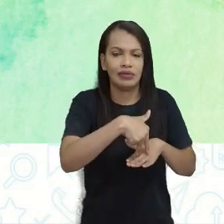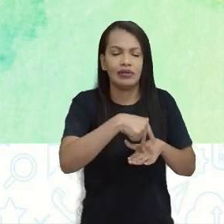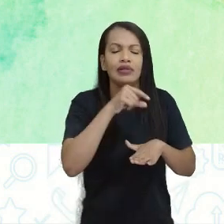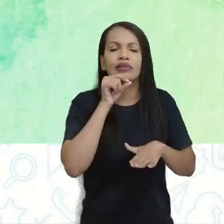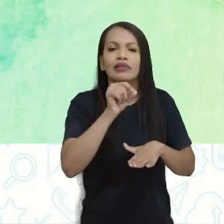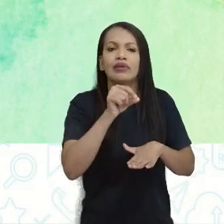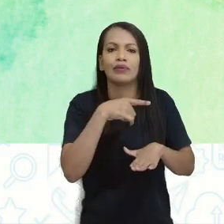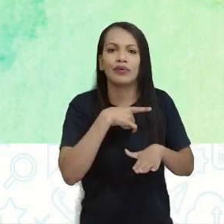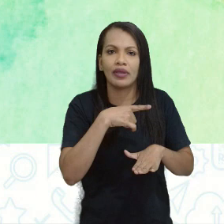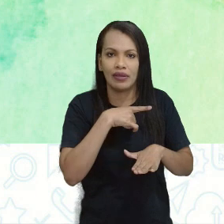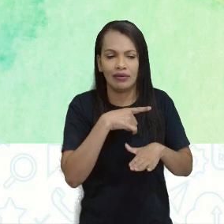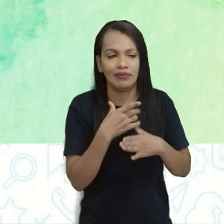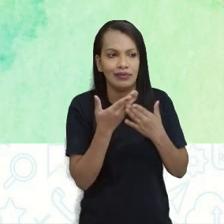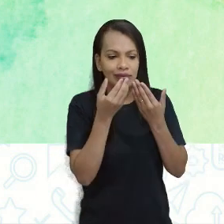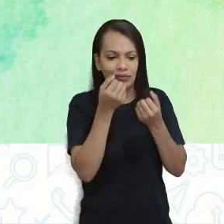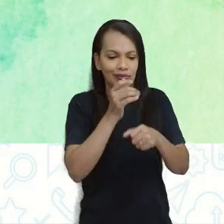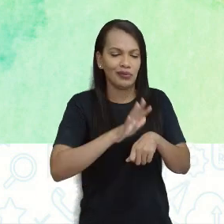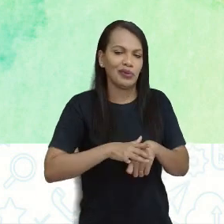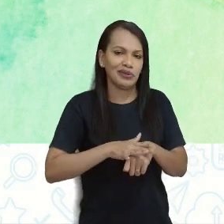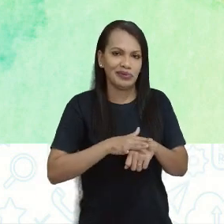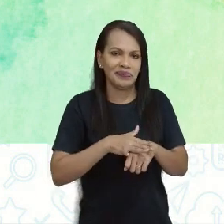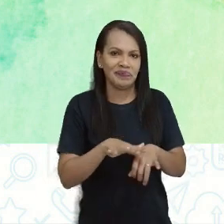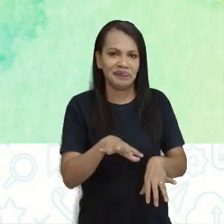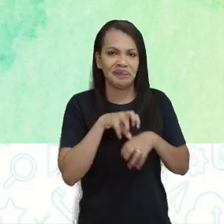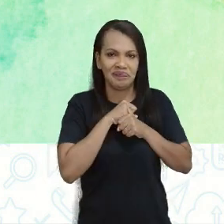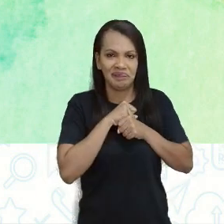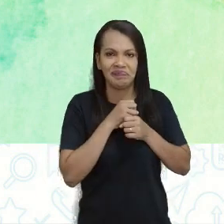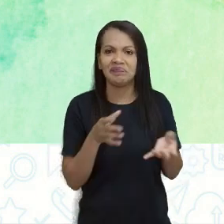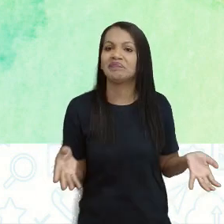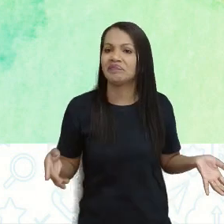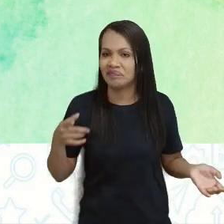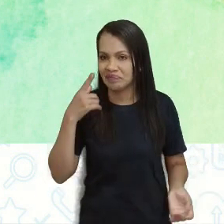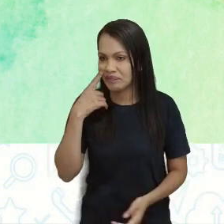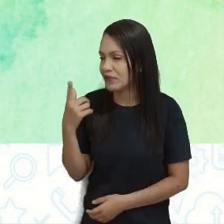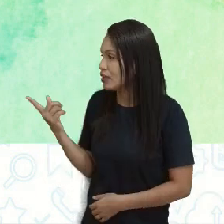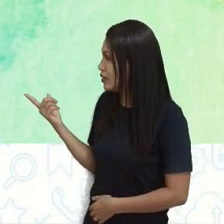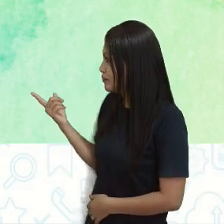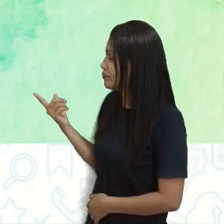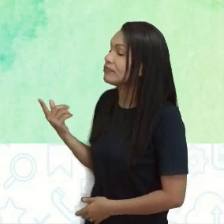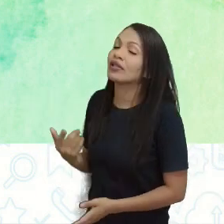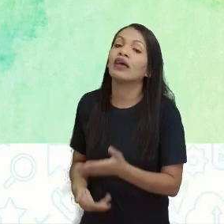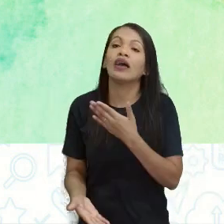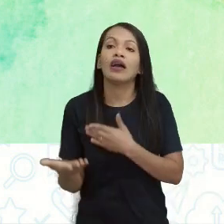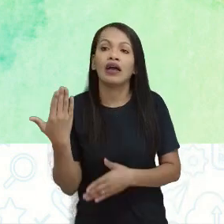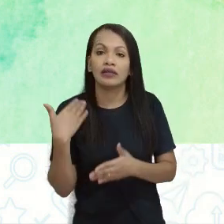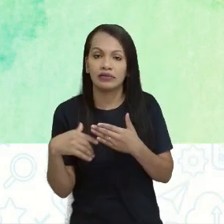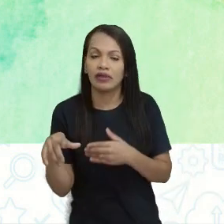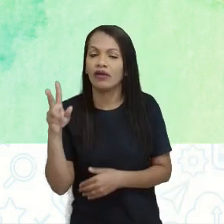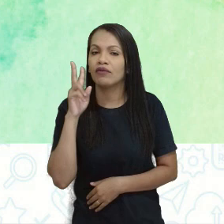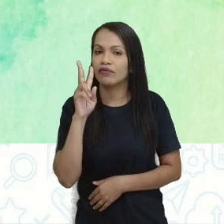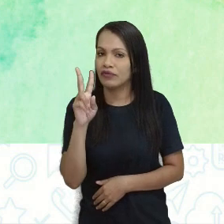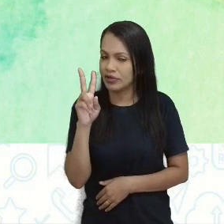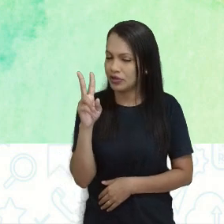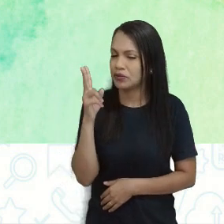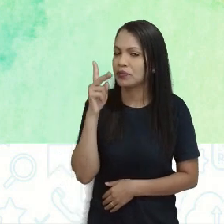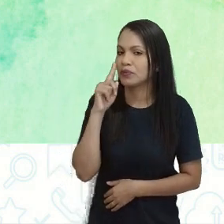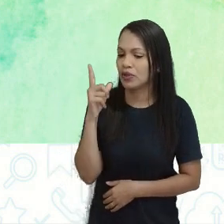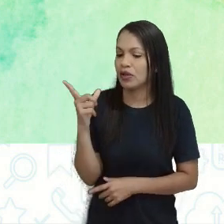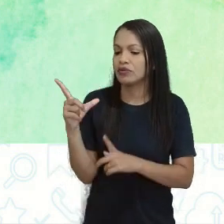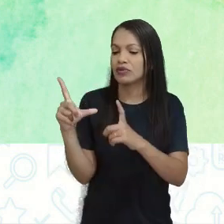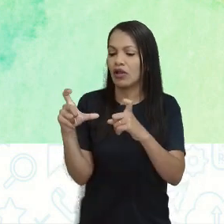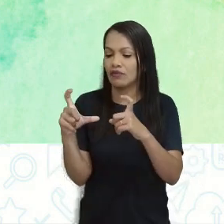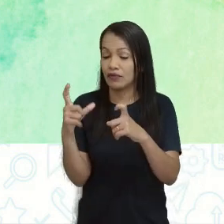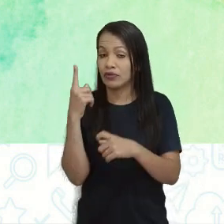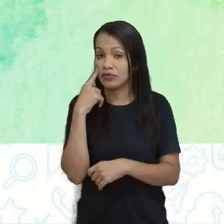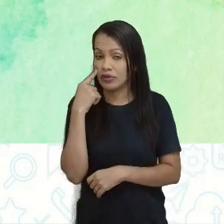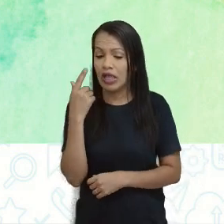Capibaribe também eram utilizadas para práticas de lazer e esporte, né? A gente viu na foto anterior aí as duas garotas aí,